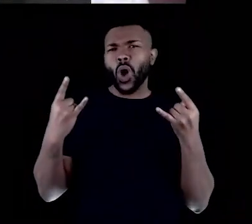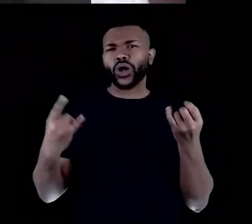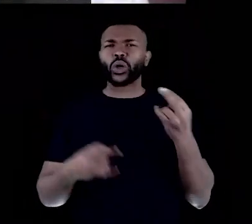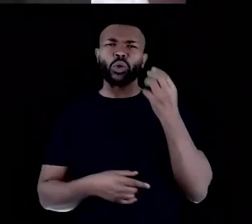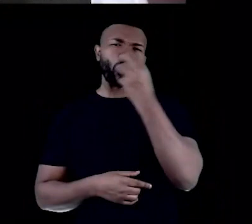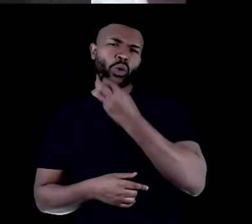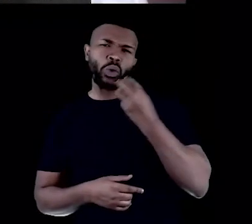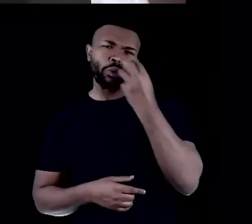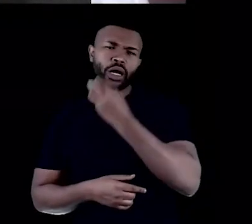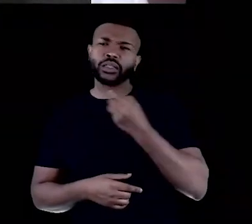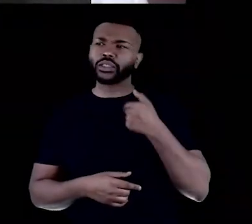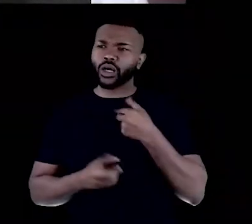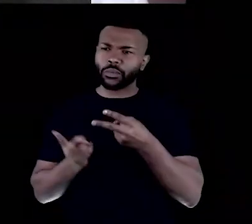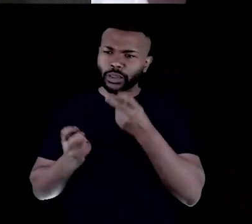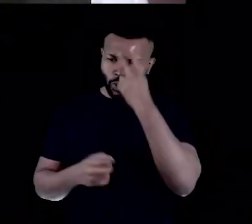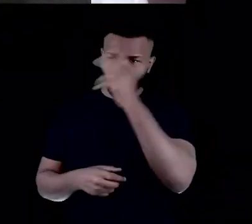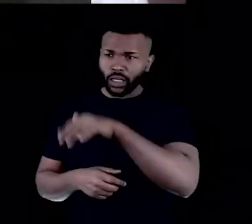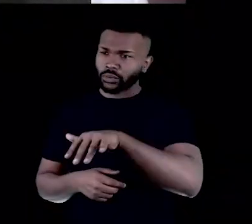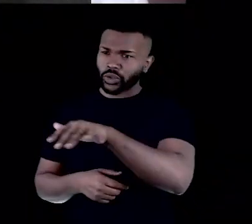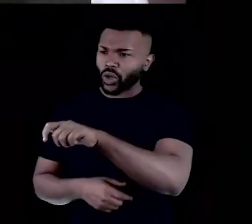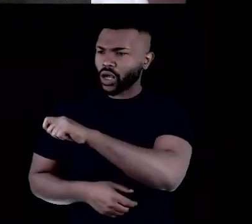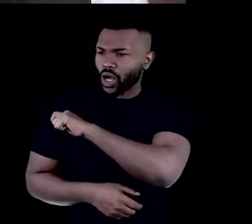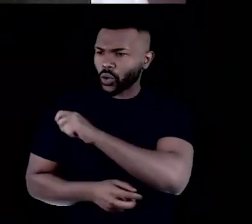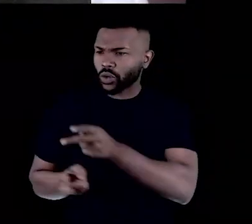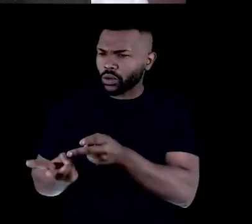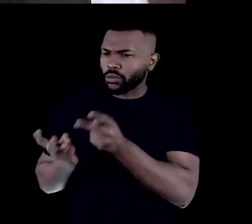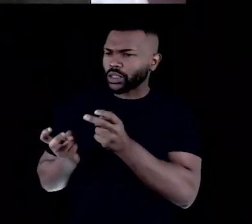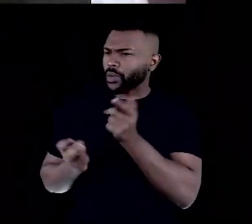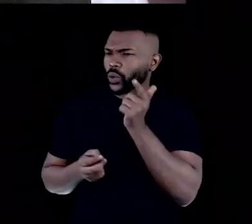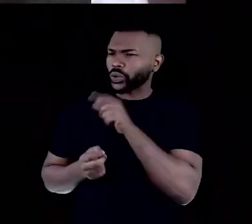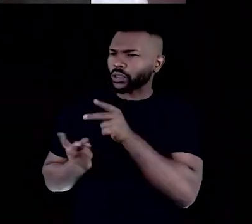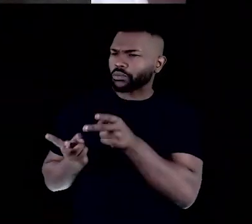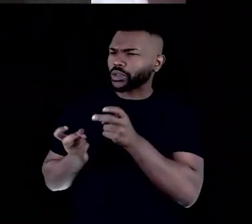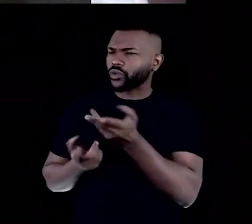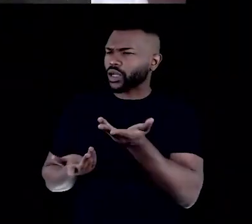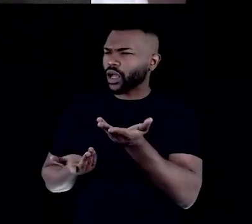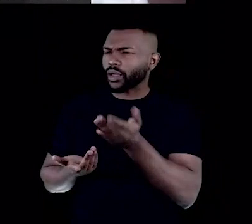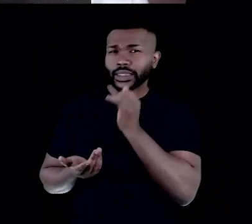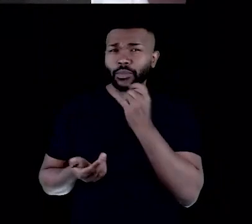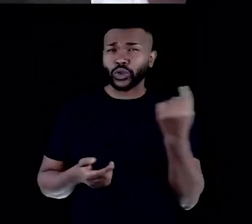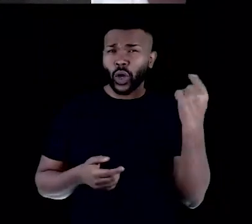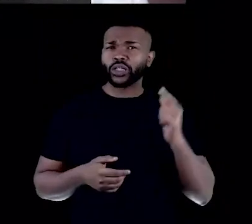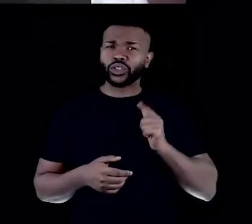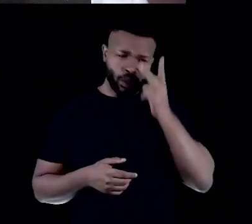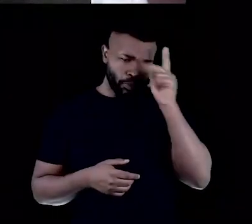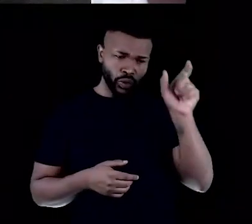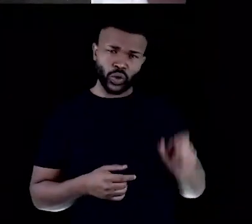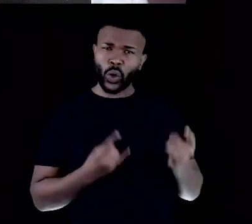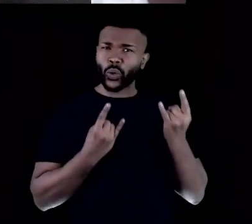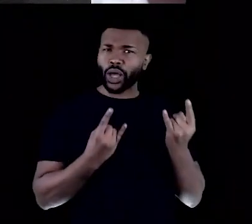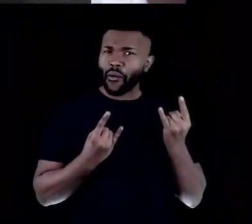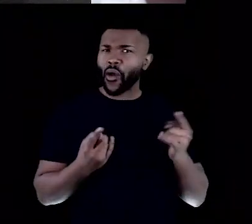ela toca música romântica, se ela toca... E eu vejo os meus aprendizes, quando eu olho para eles, eu não consigo identificar como tinha na minha escola, o